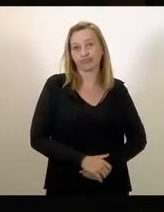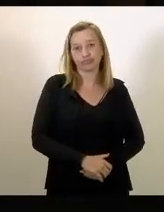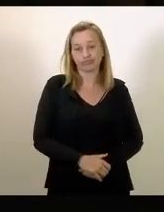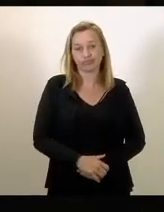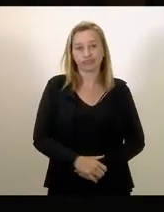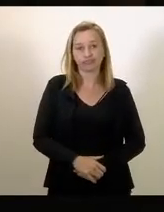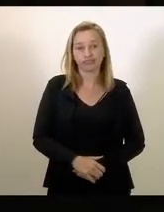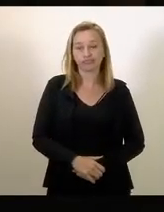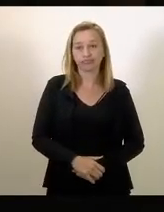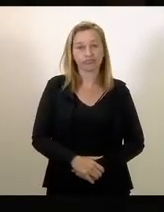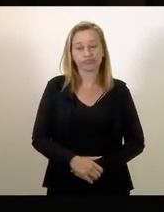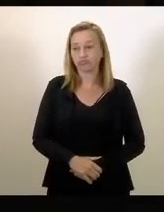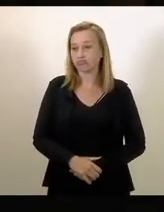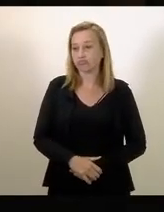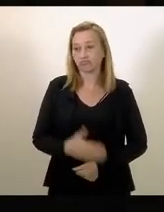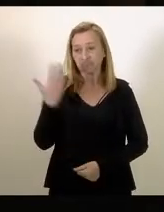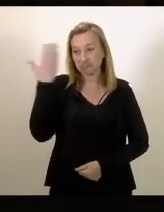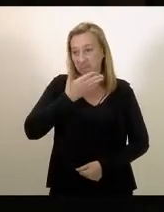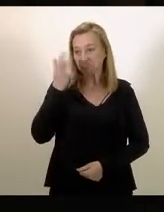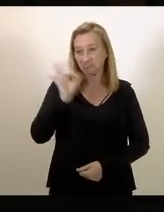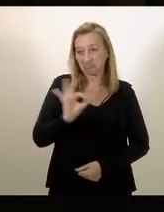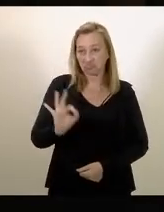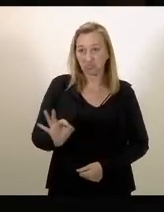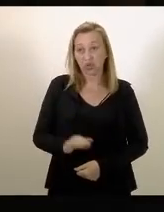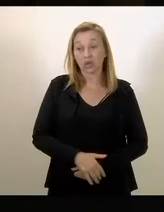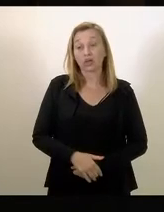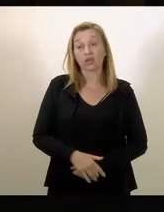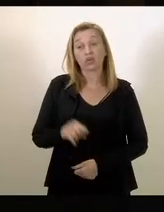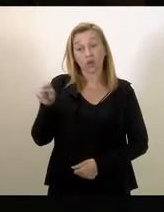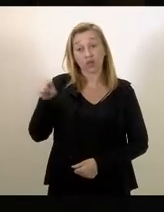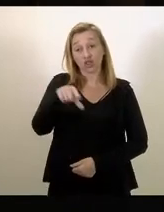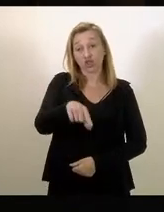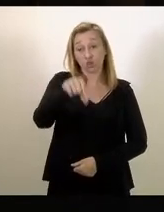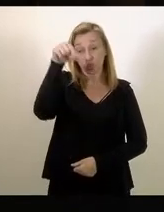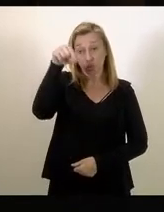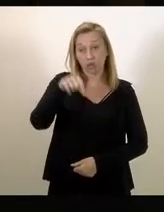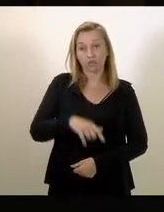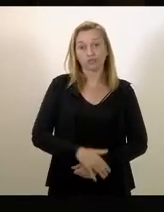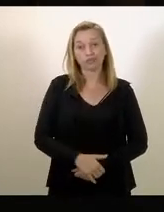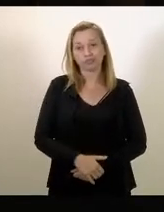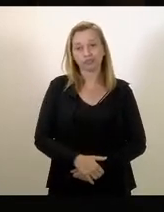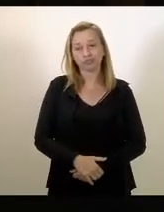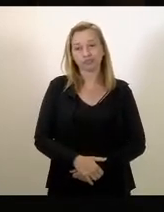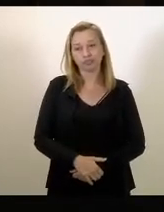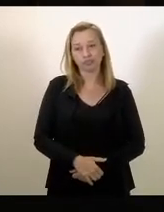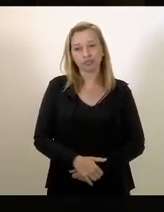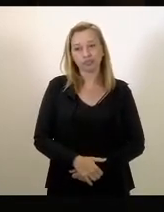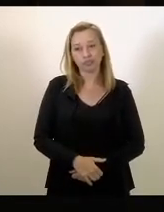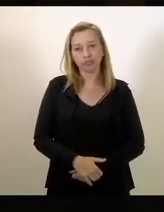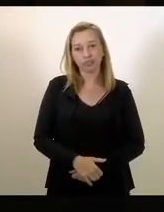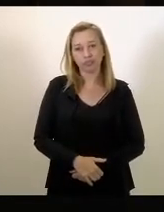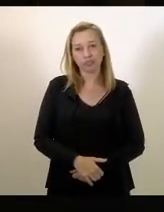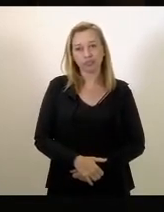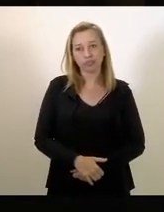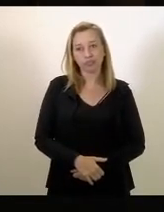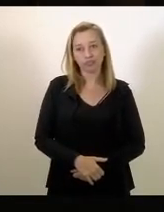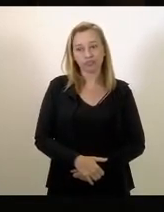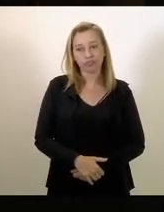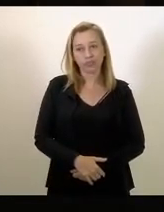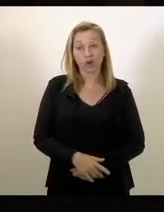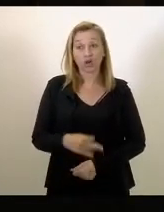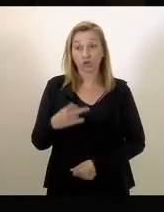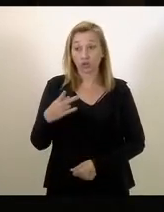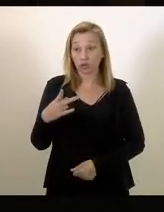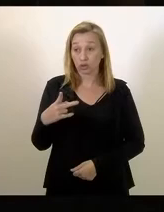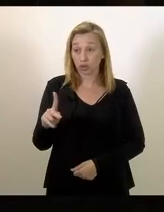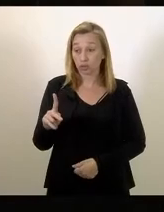não está então ele optou na sua no seu modo de